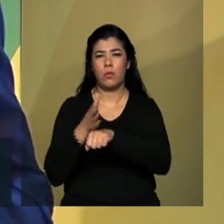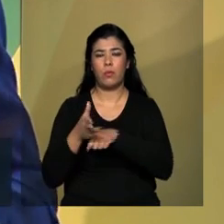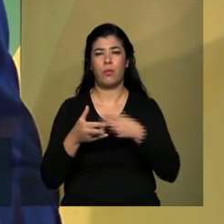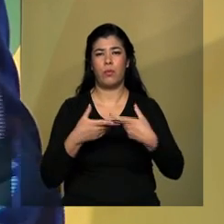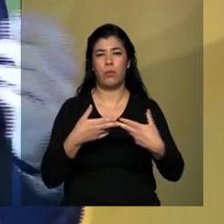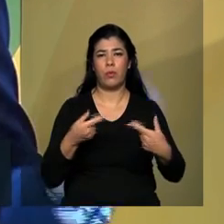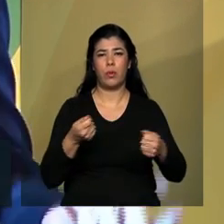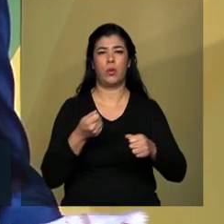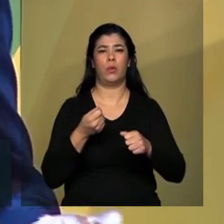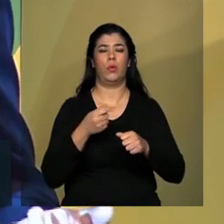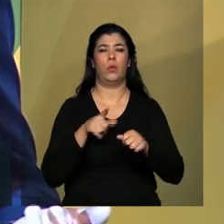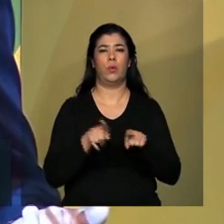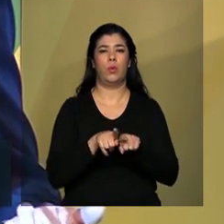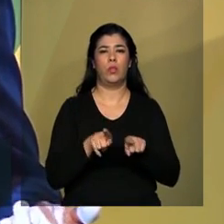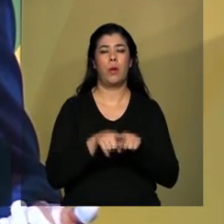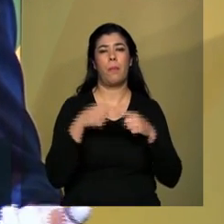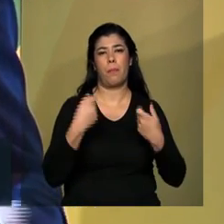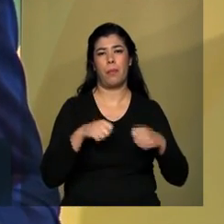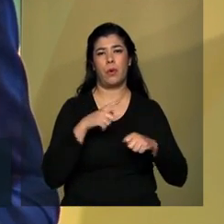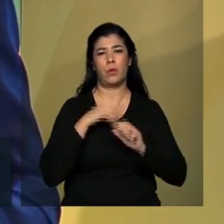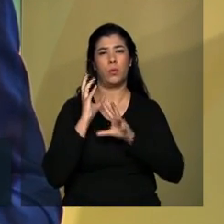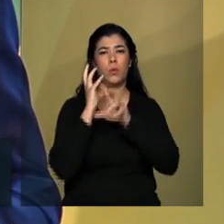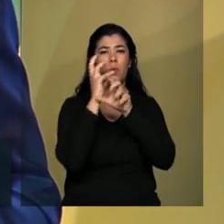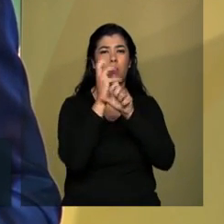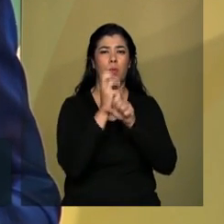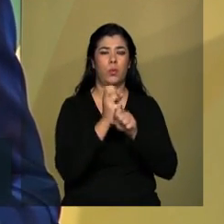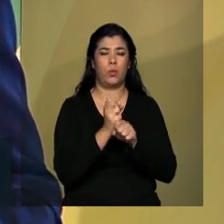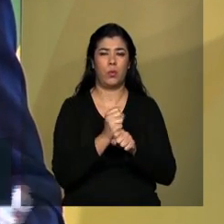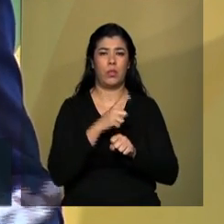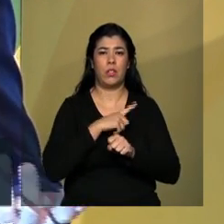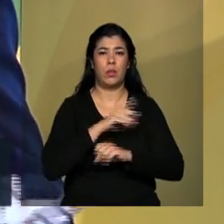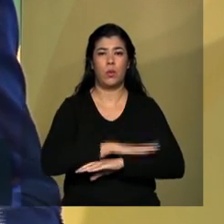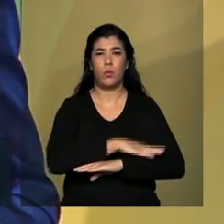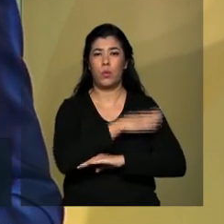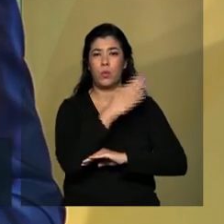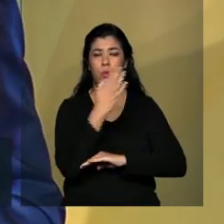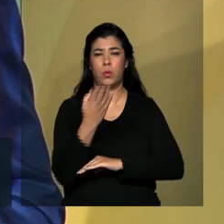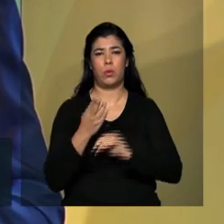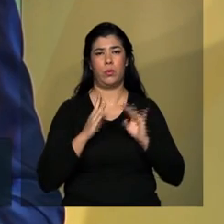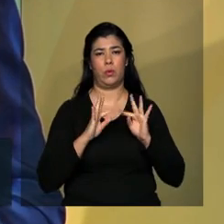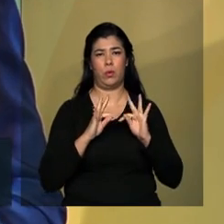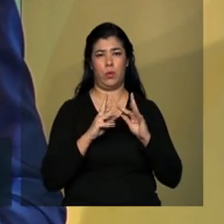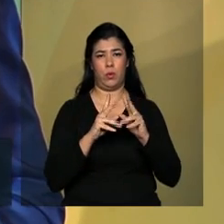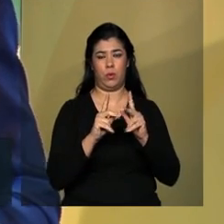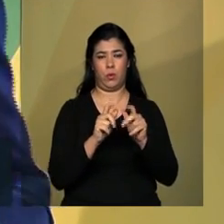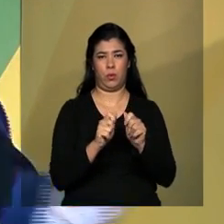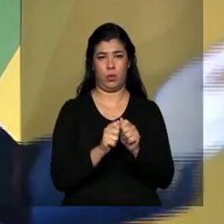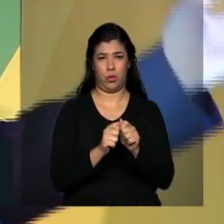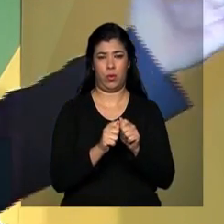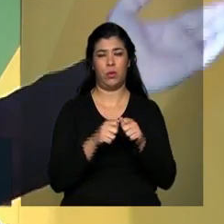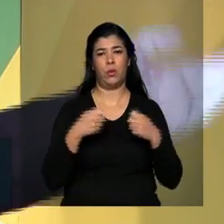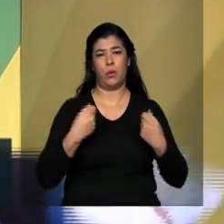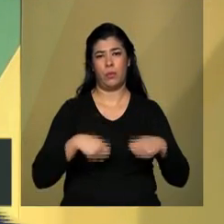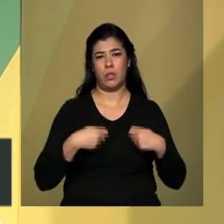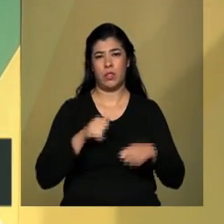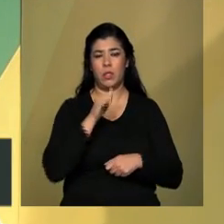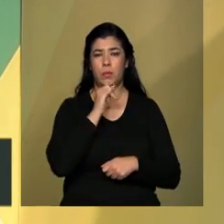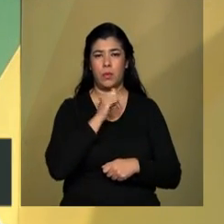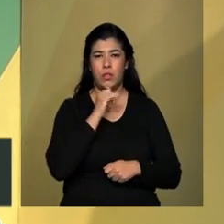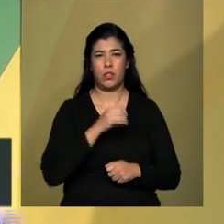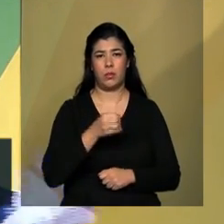este número de dispêndio de capital cobre o período completo do projeto. Então, precisamos de 64